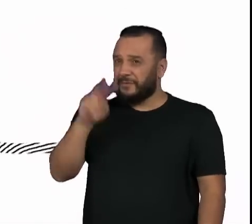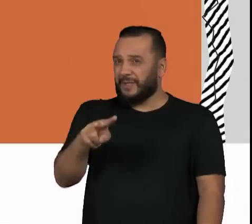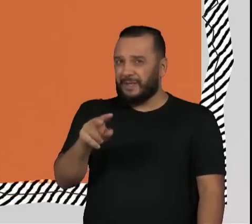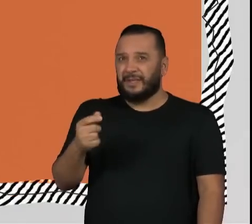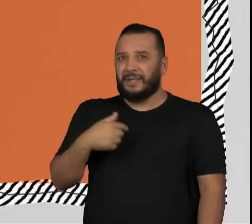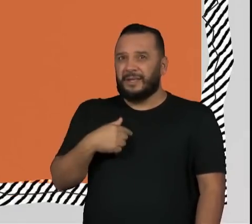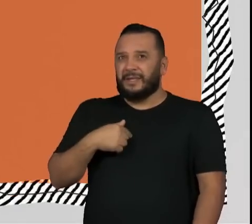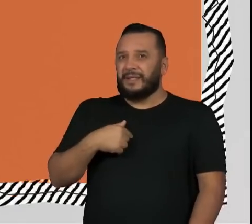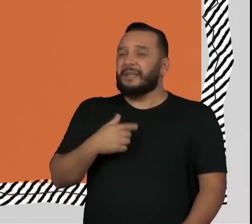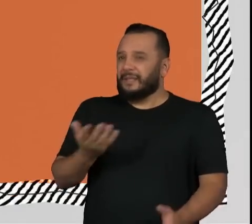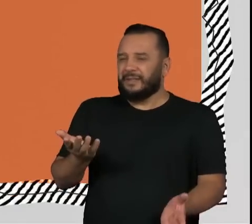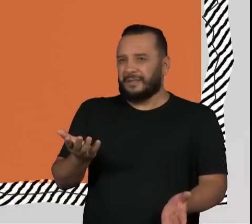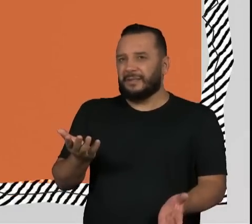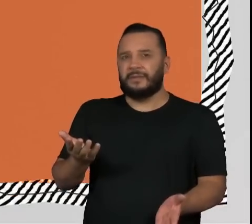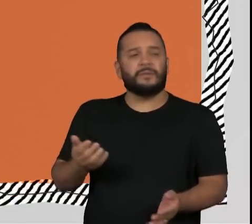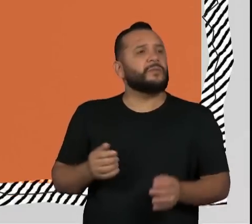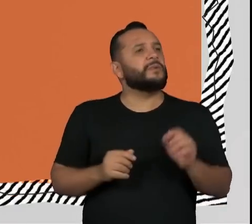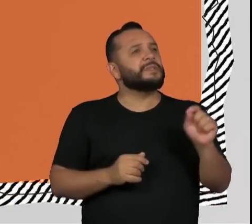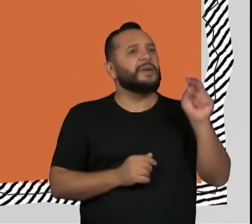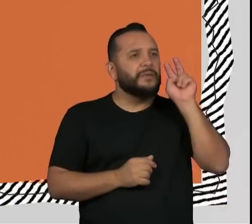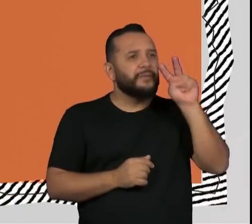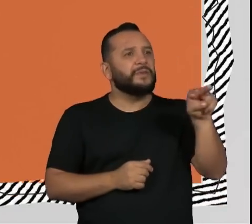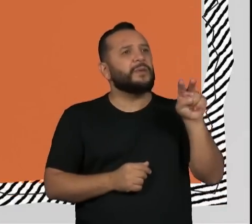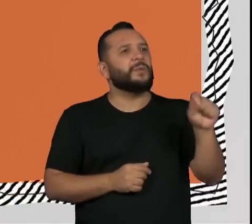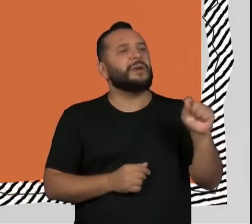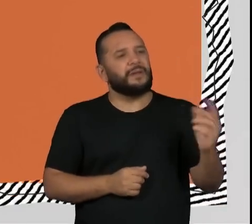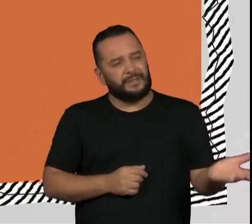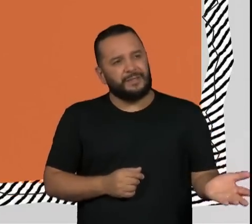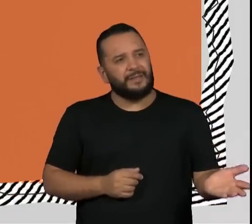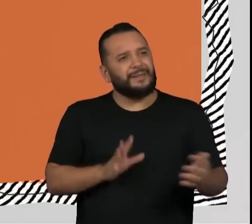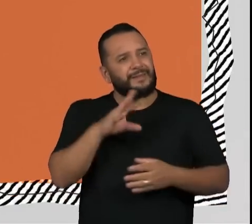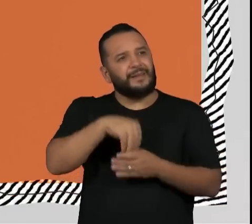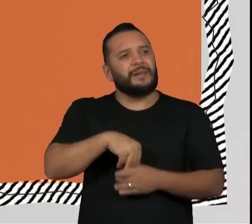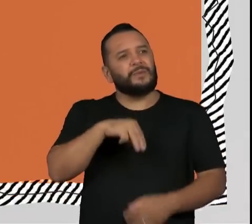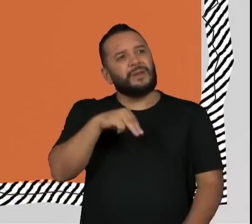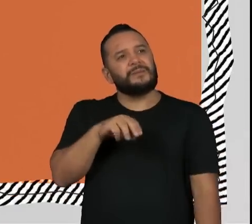o terror. E o que você viu? Eu vi, assim,